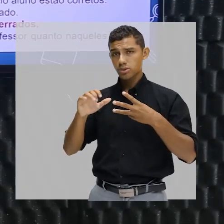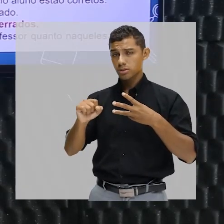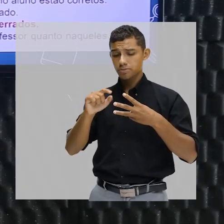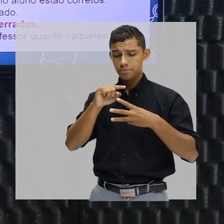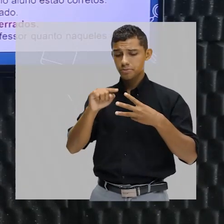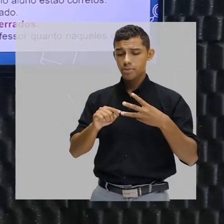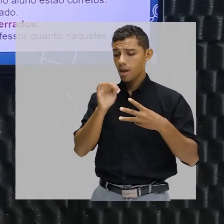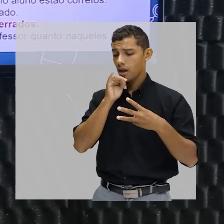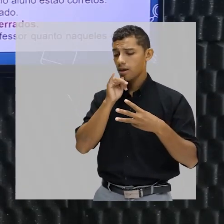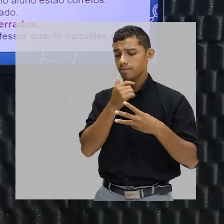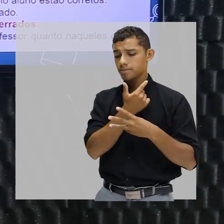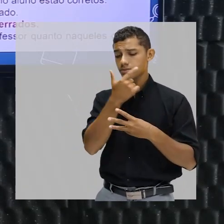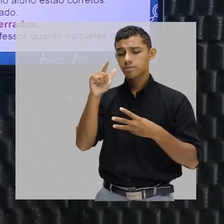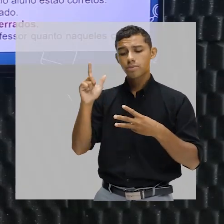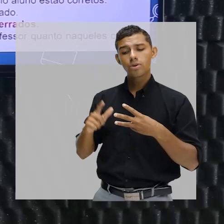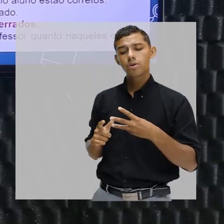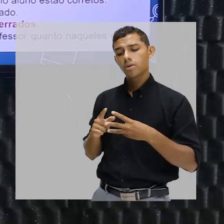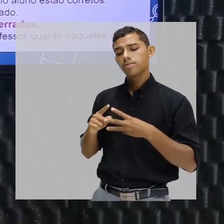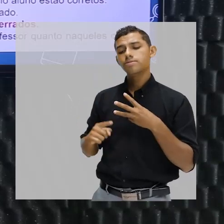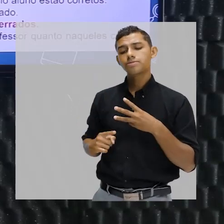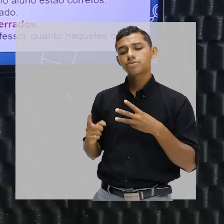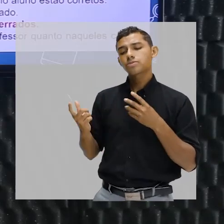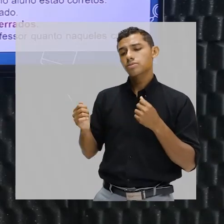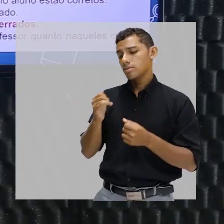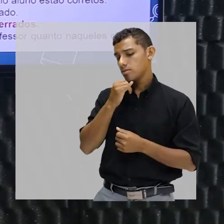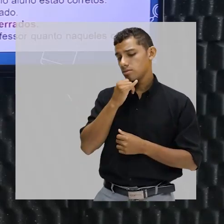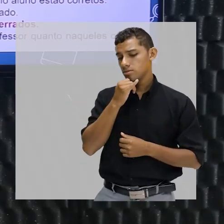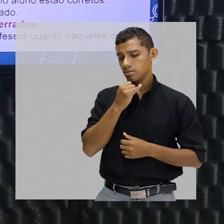são exemplos, no caso, que o aluno quis dizer foi